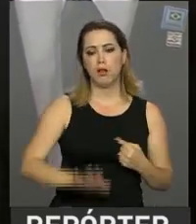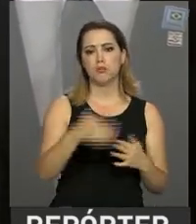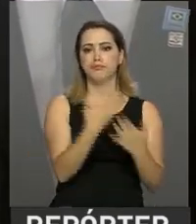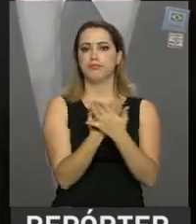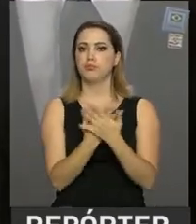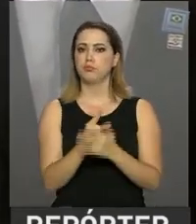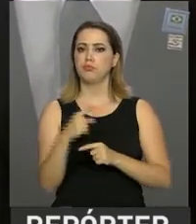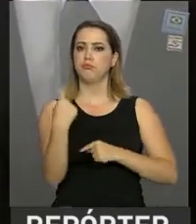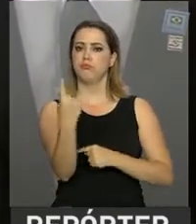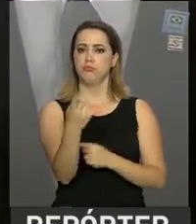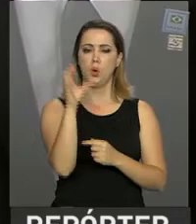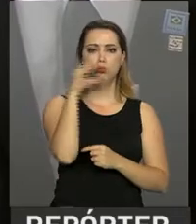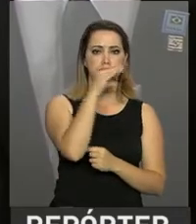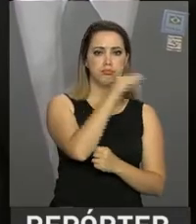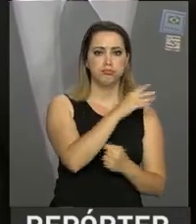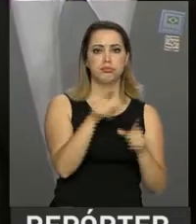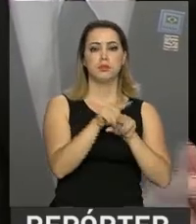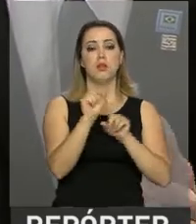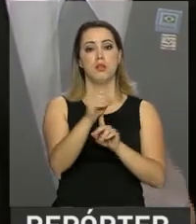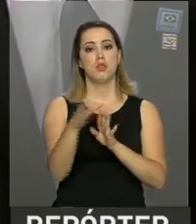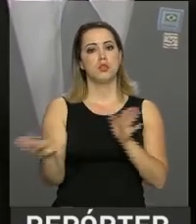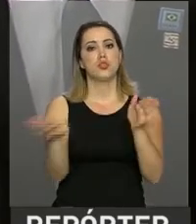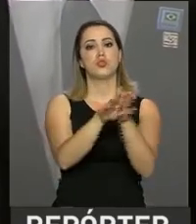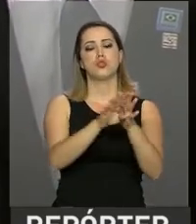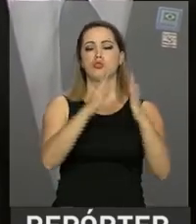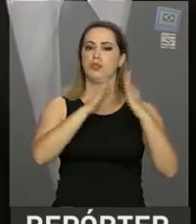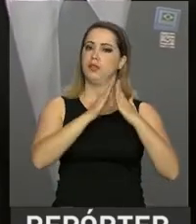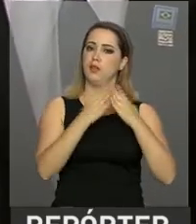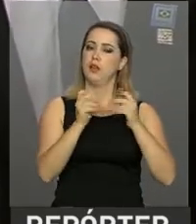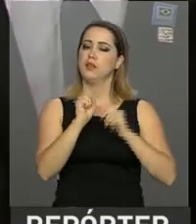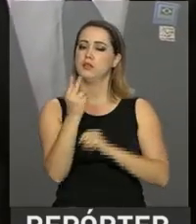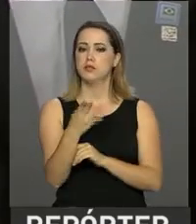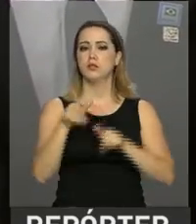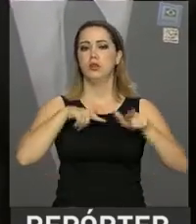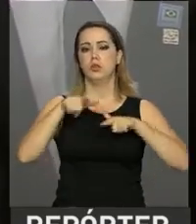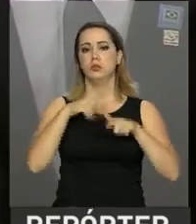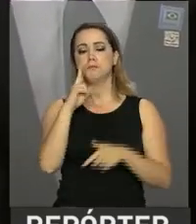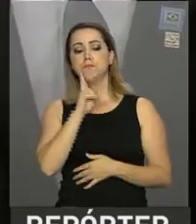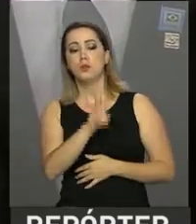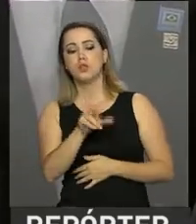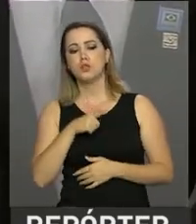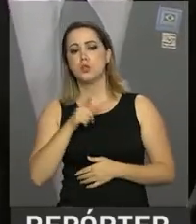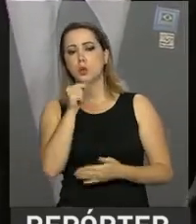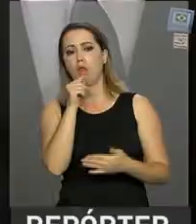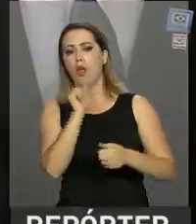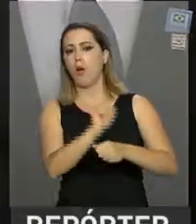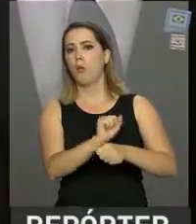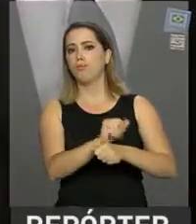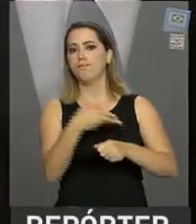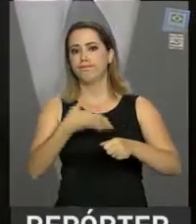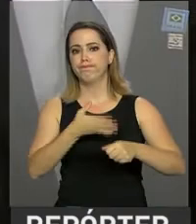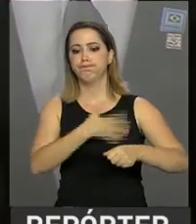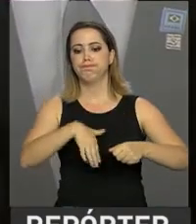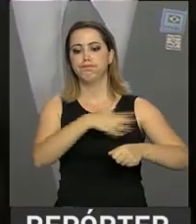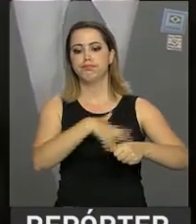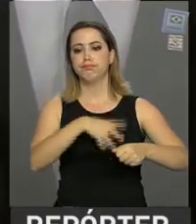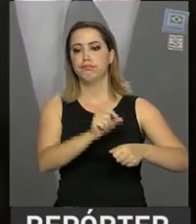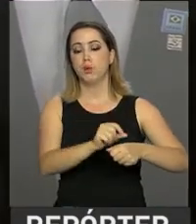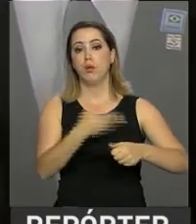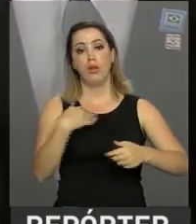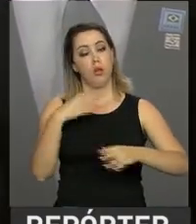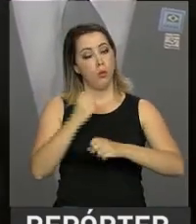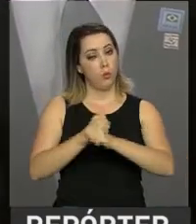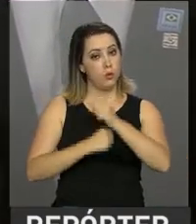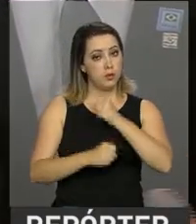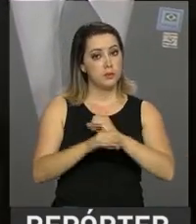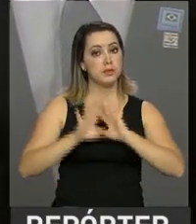cada adulto, chegando em casa ou no seu trabalho, verifique se não há ali água empoçada. Do ano passado para cá, já